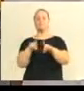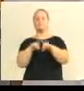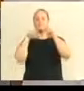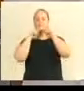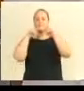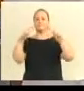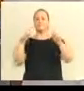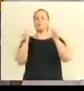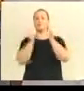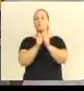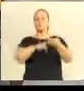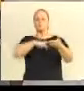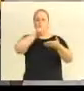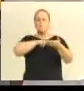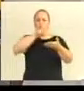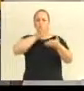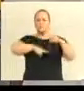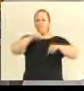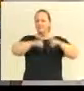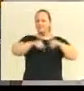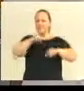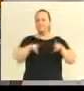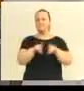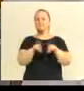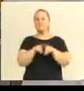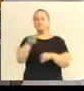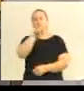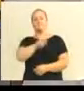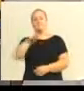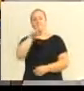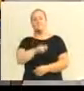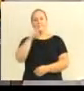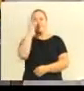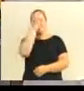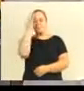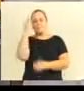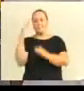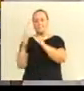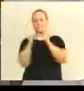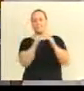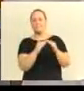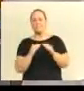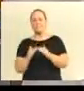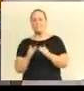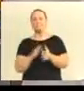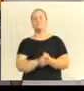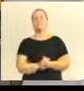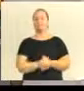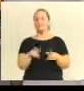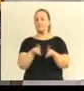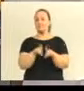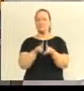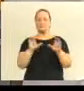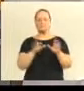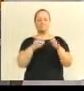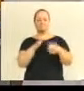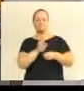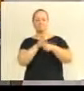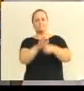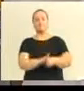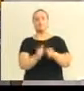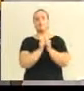equipamentos membros das associações de moradores entre eles o vagner que faz parte da nossa assessoria também tem se dedicado muito junto à sua comunidade conta sempre com o